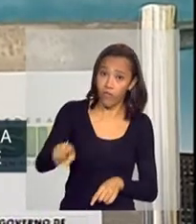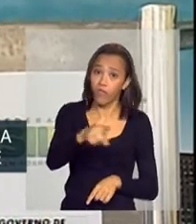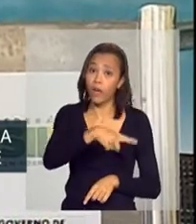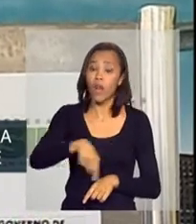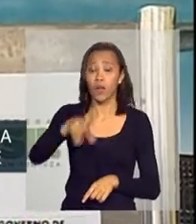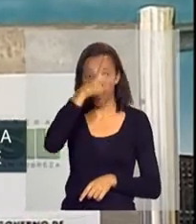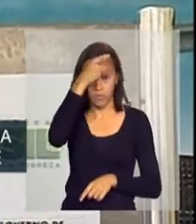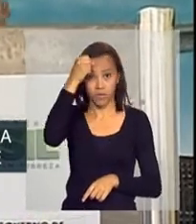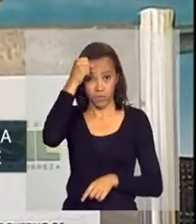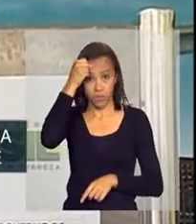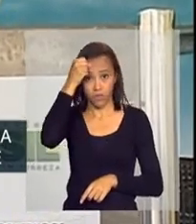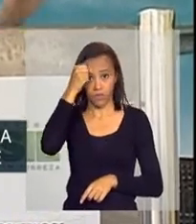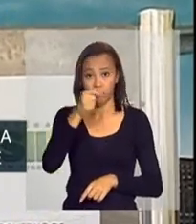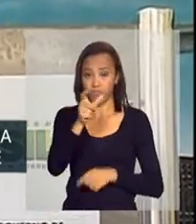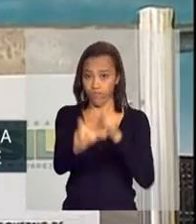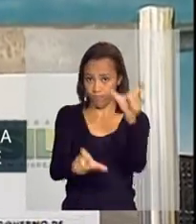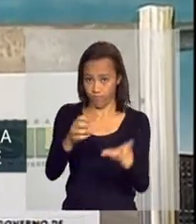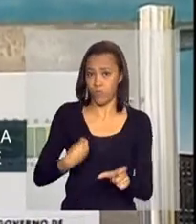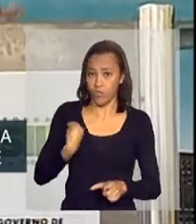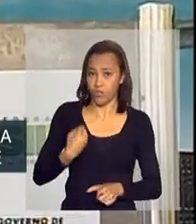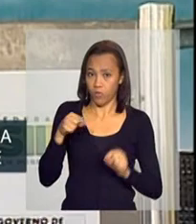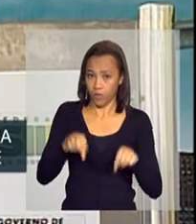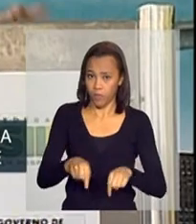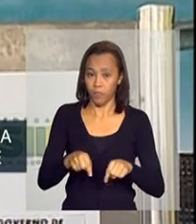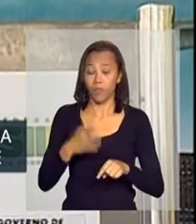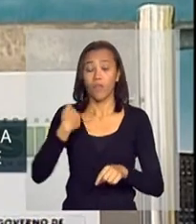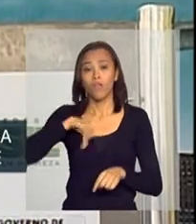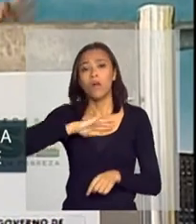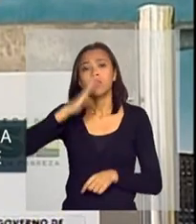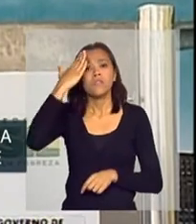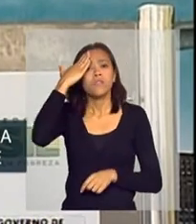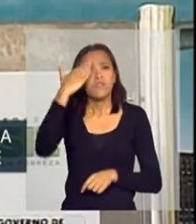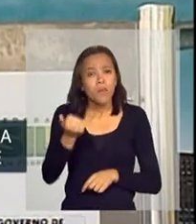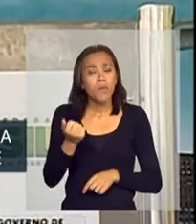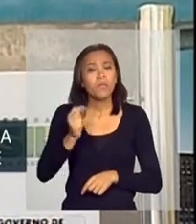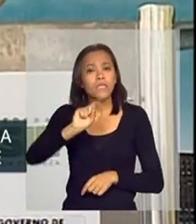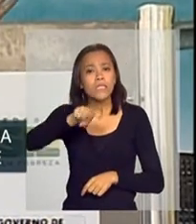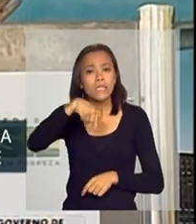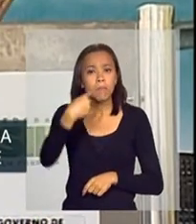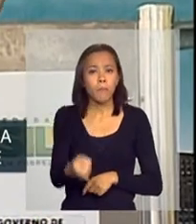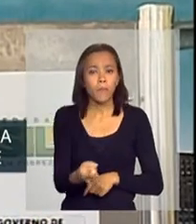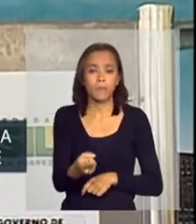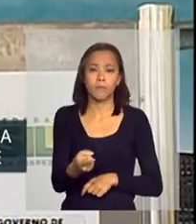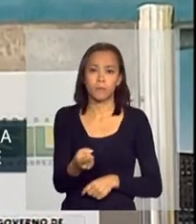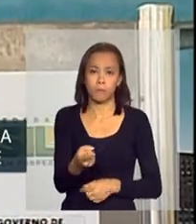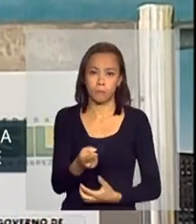eventualmente estejam aqui. Nós sabemos que depois que